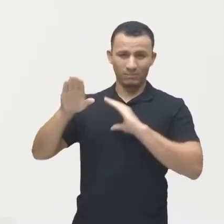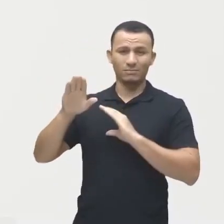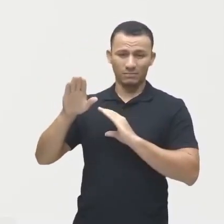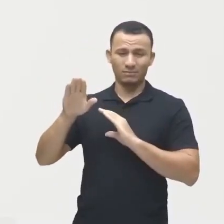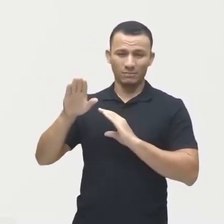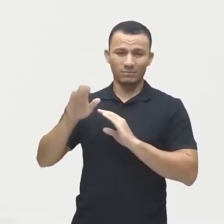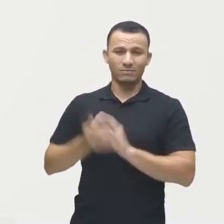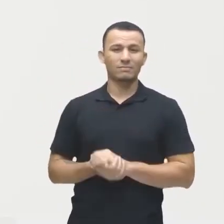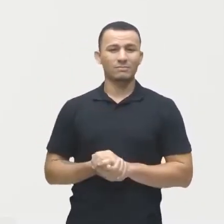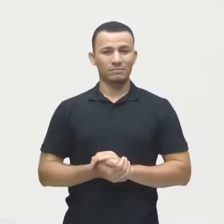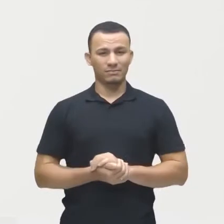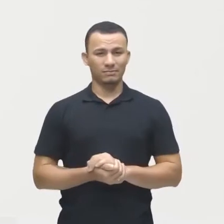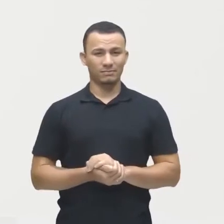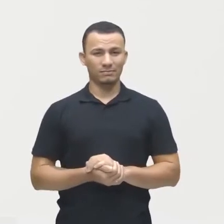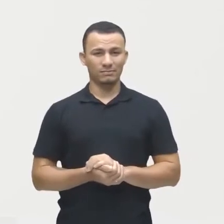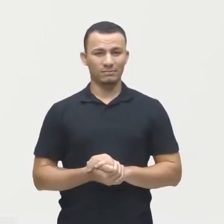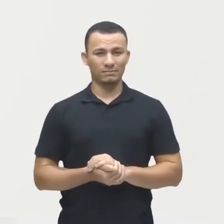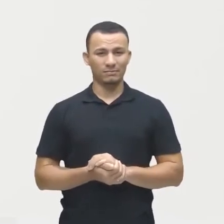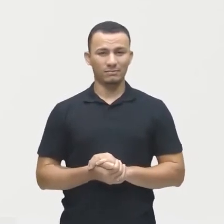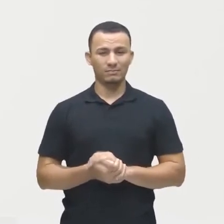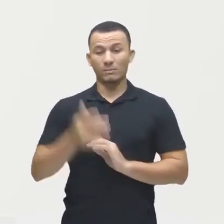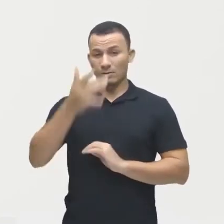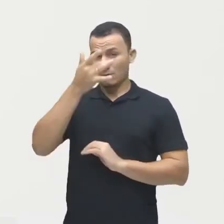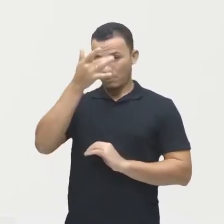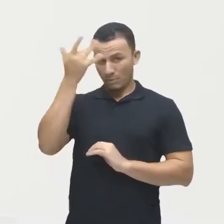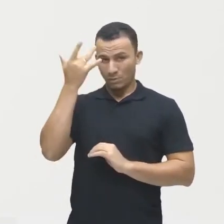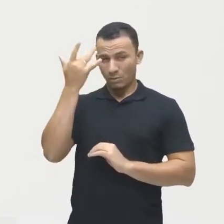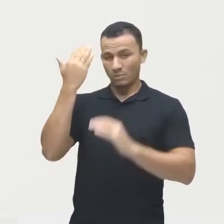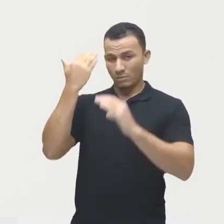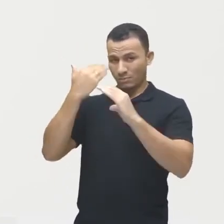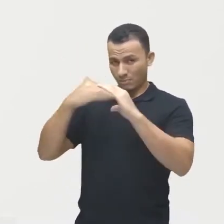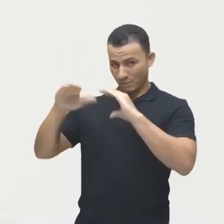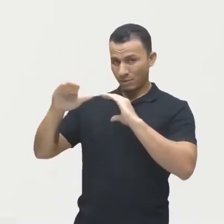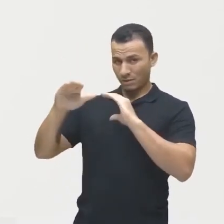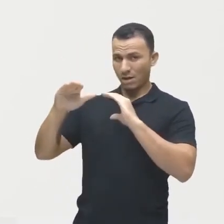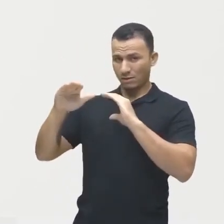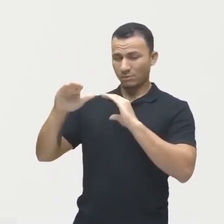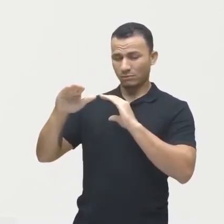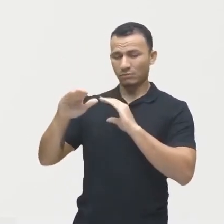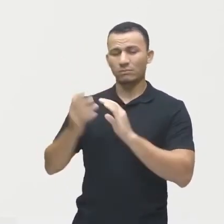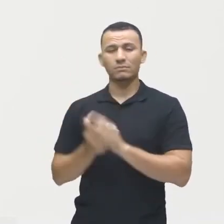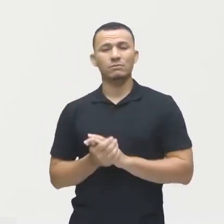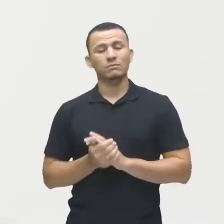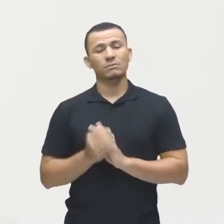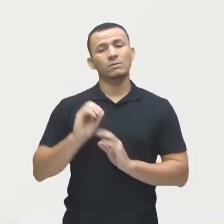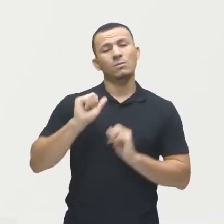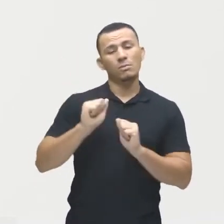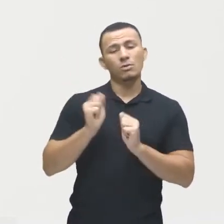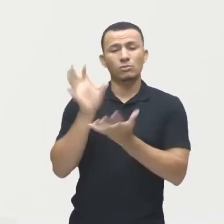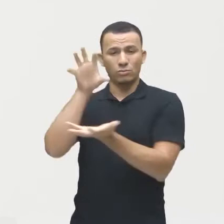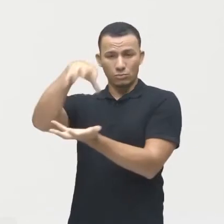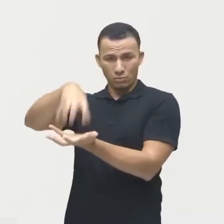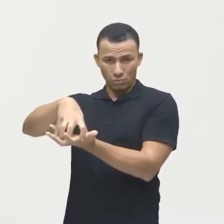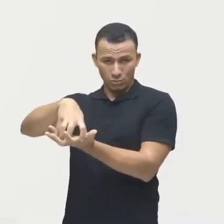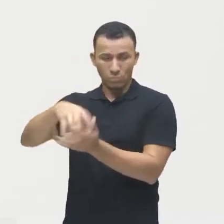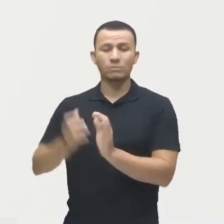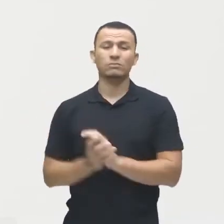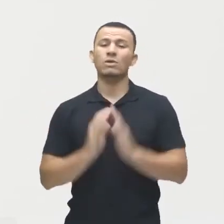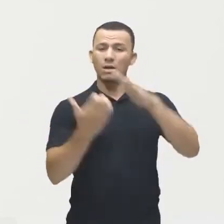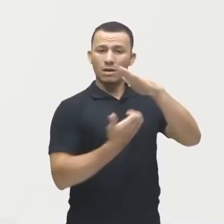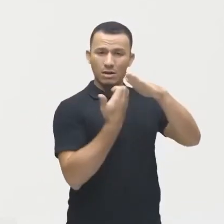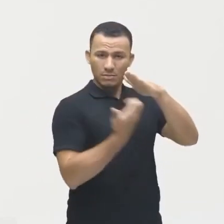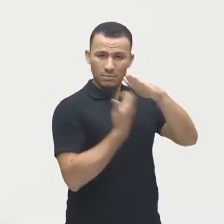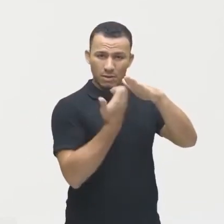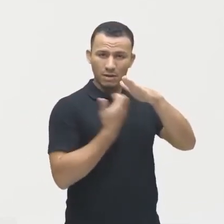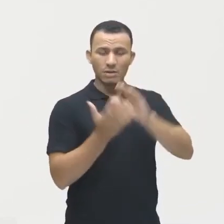que envia uma mensagem e pode, ser uma pessoa, um órgão, uma empresa, um